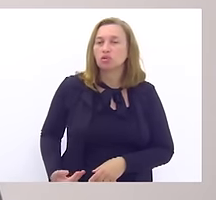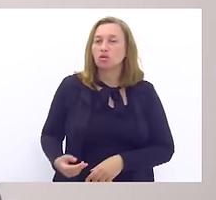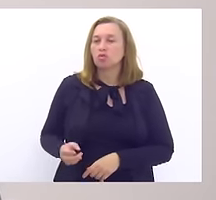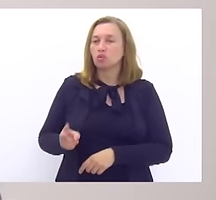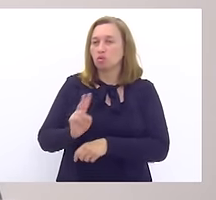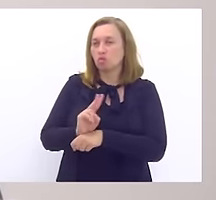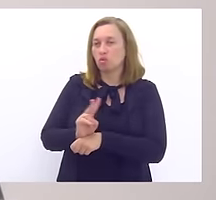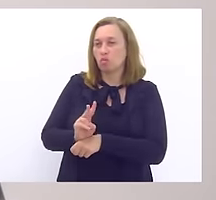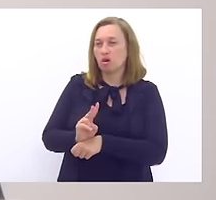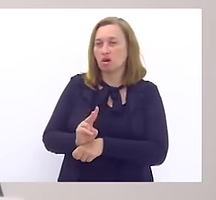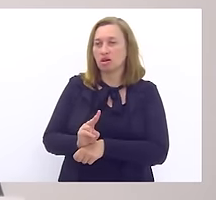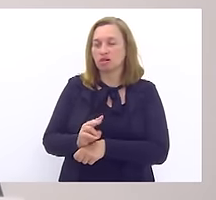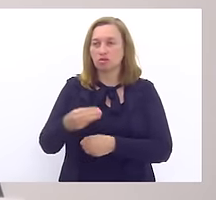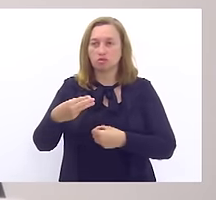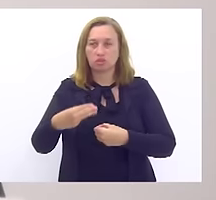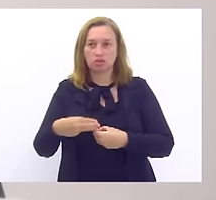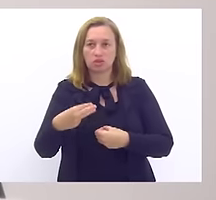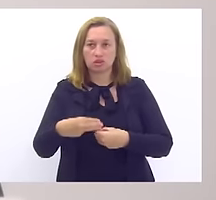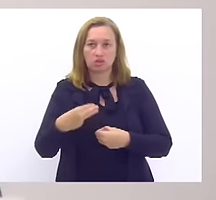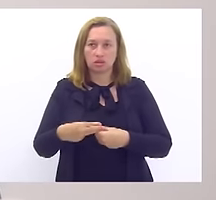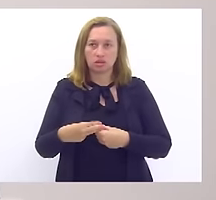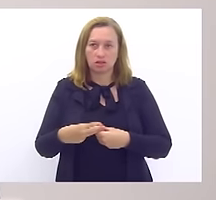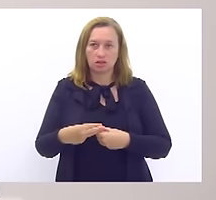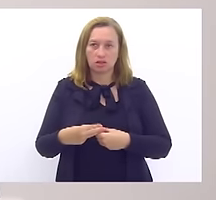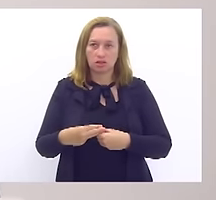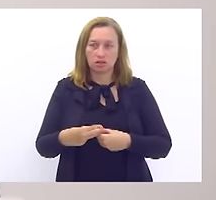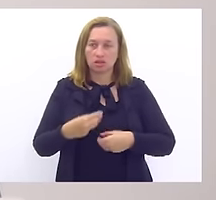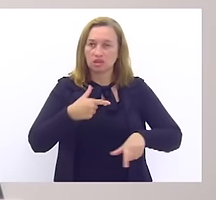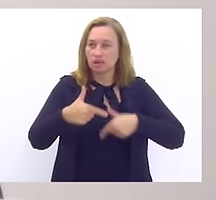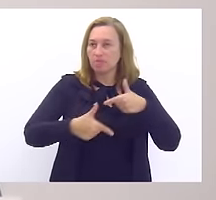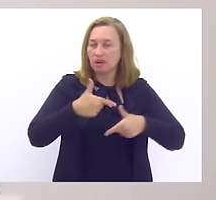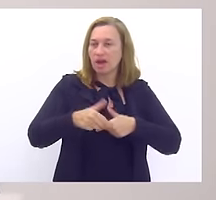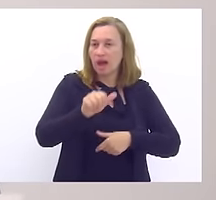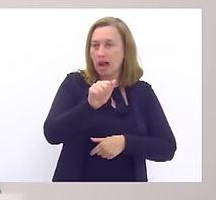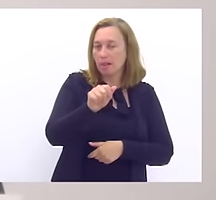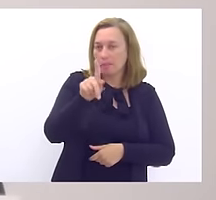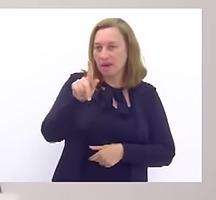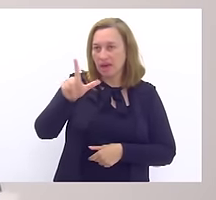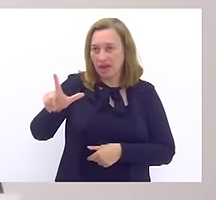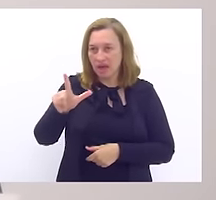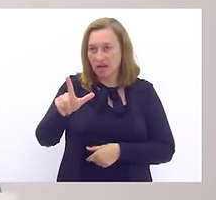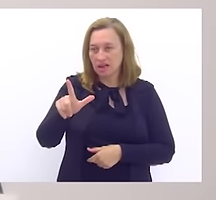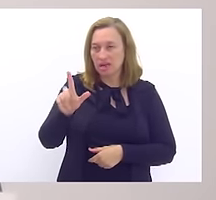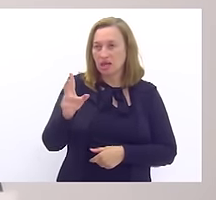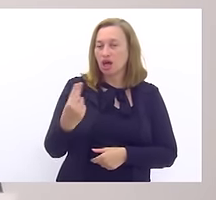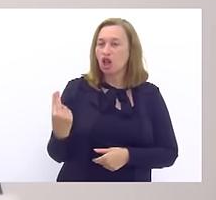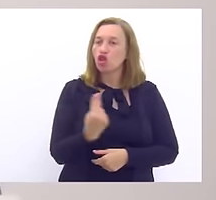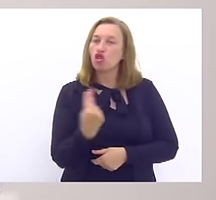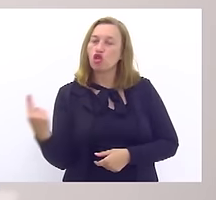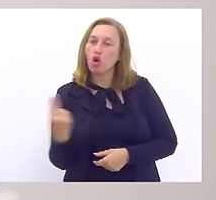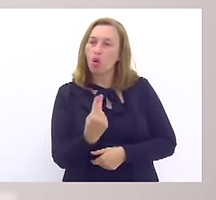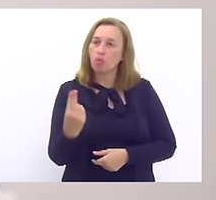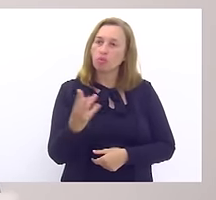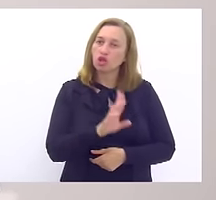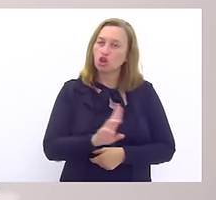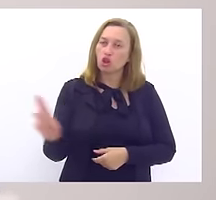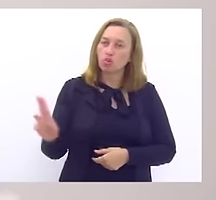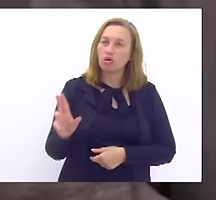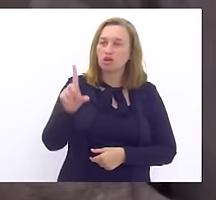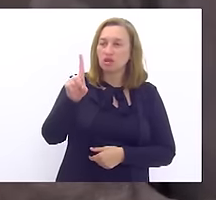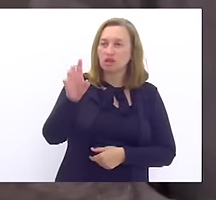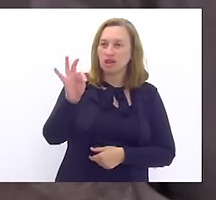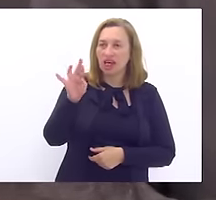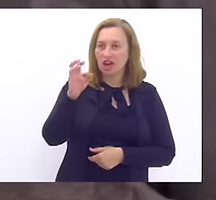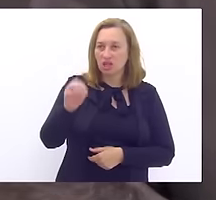municipal autuando e apl em nome do Detro rebocando o veículo do cidadões Por quê